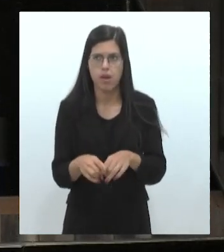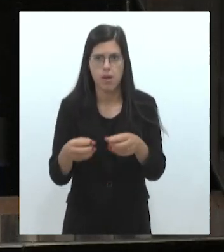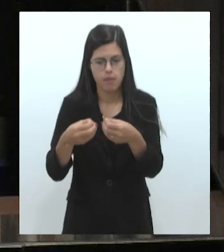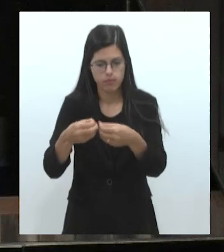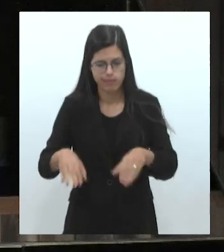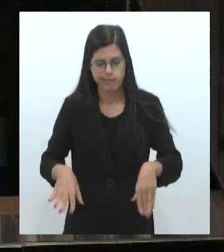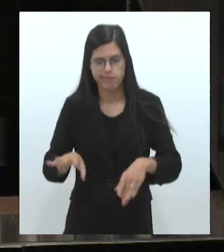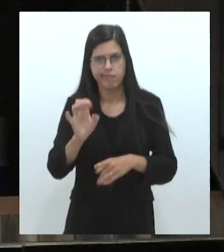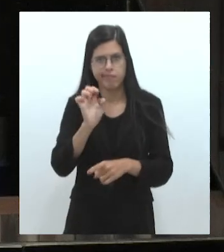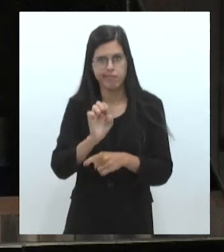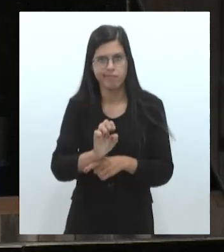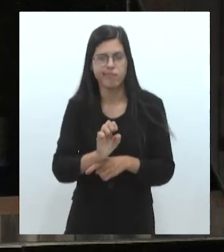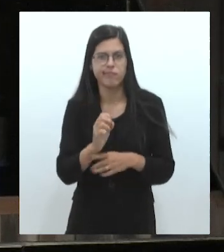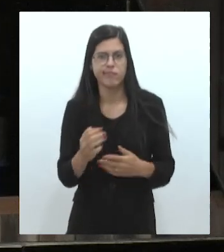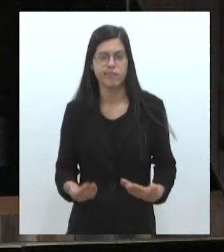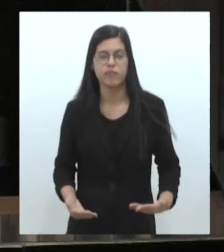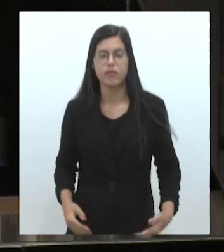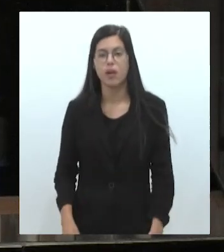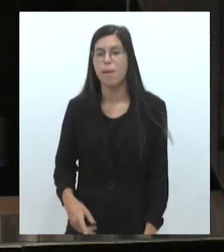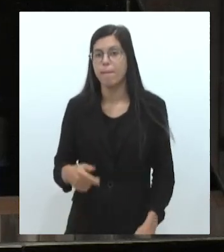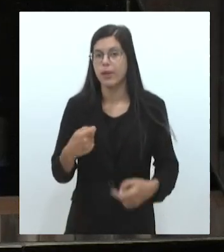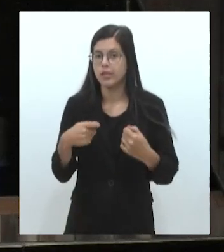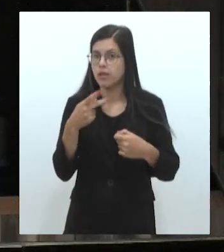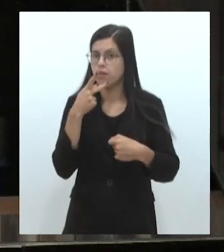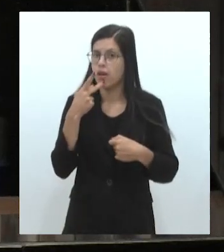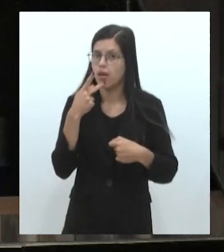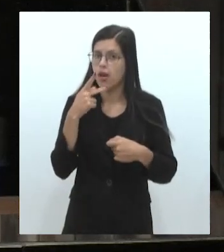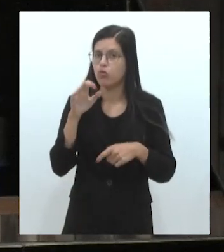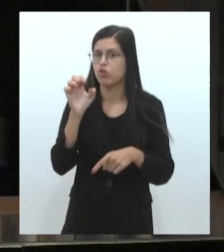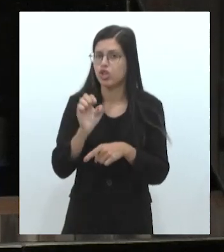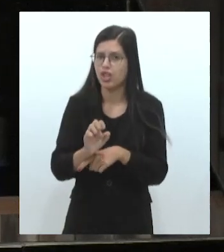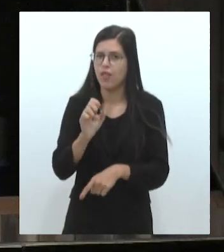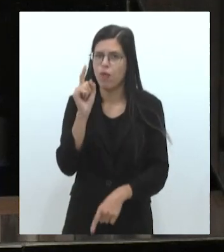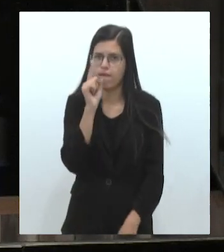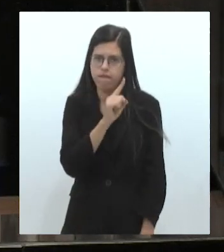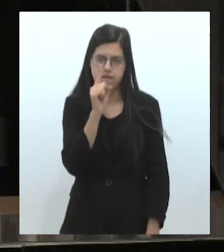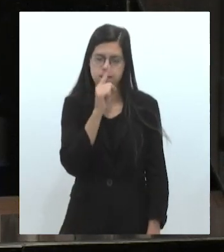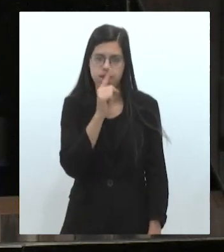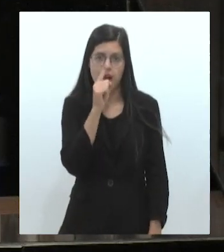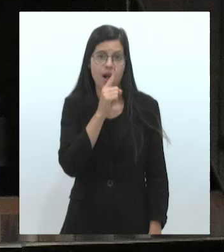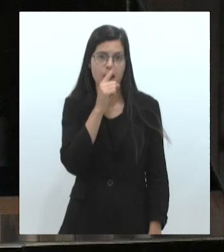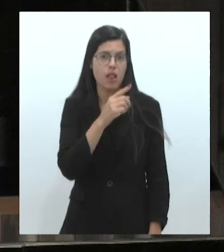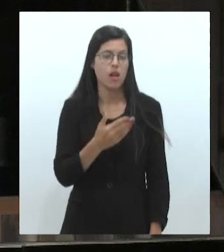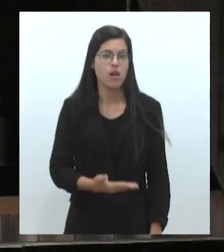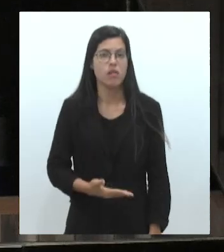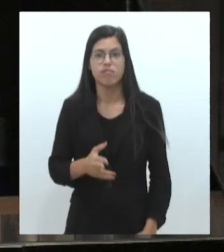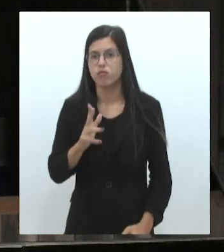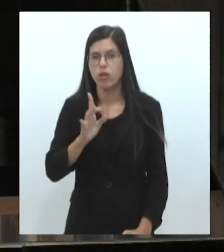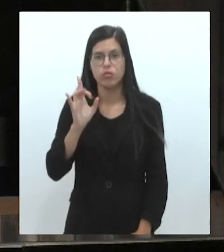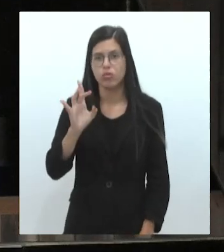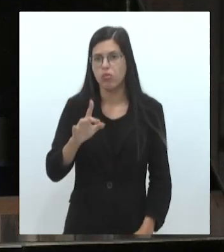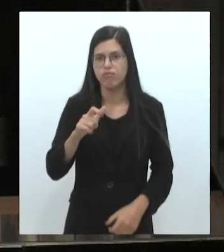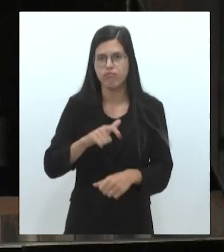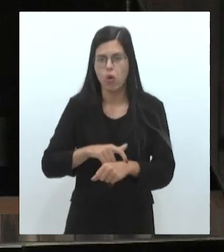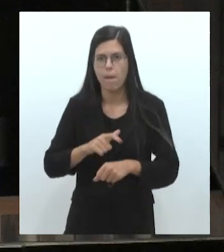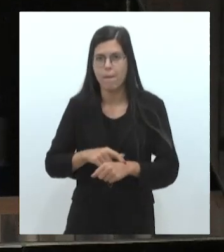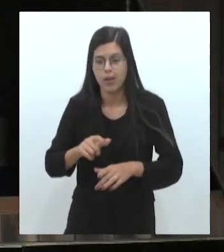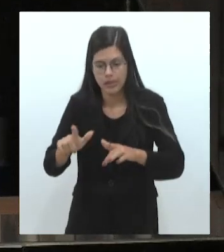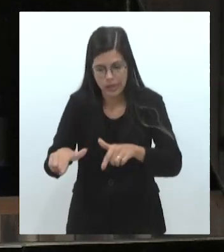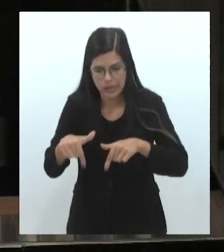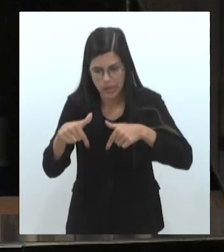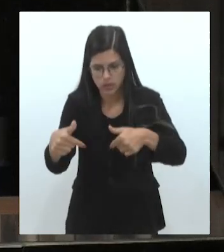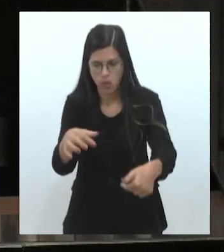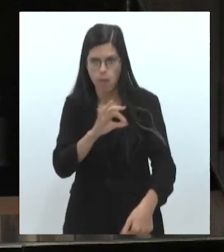Estado. Precisamos falar que o Estado falha. E ele não falha apenas no momento que cria essas operações